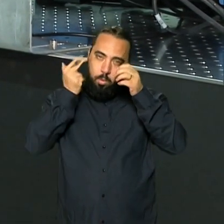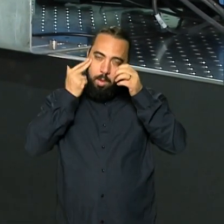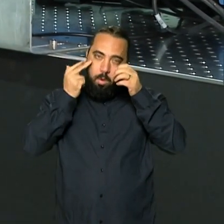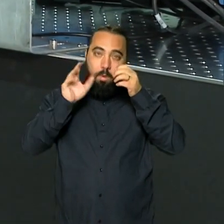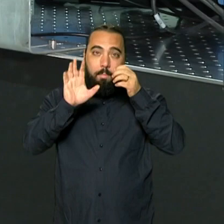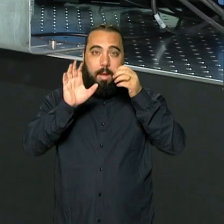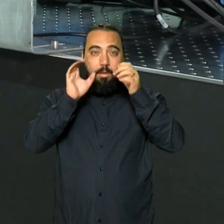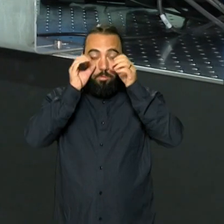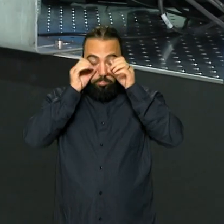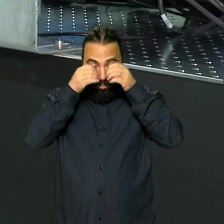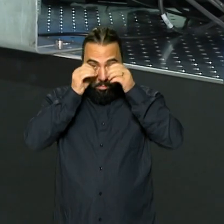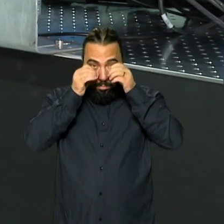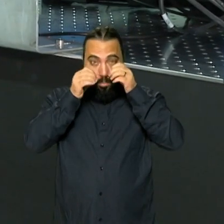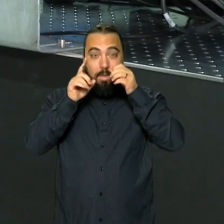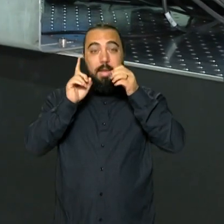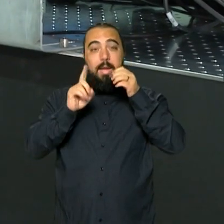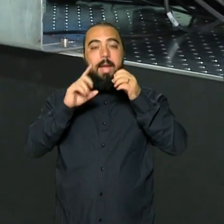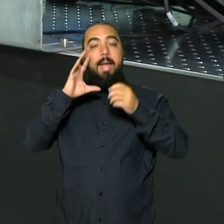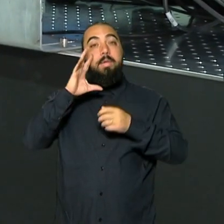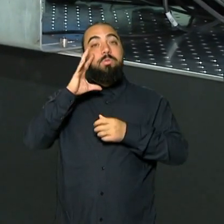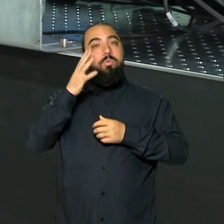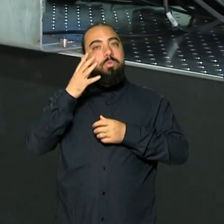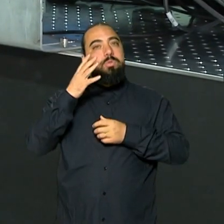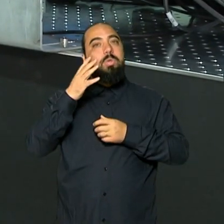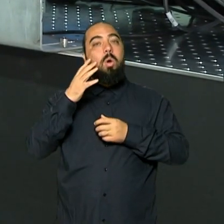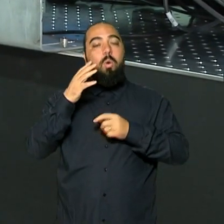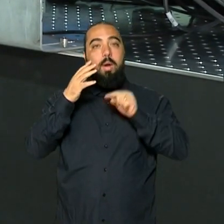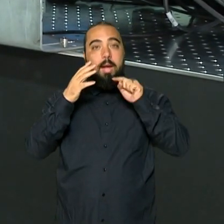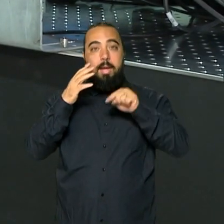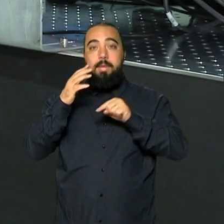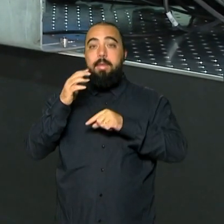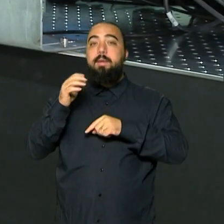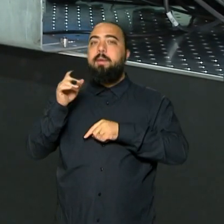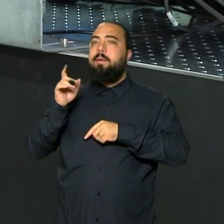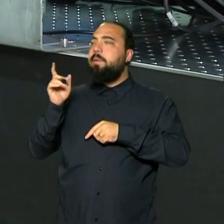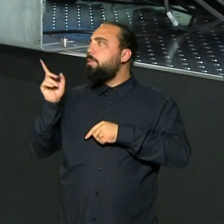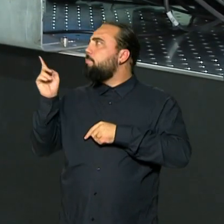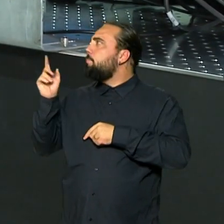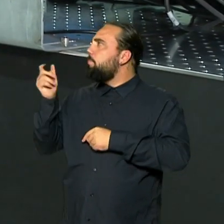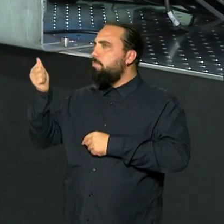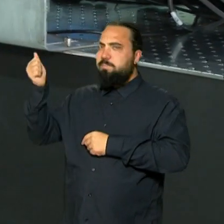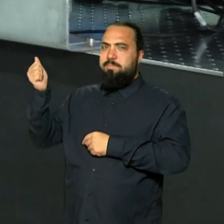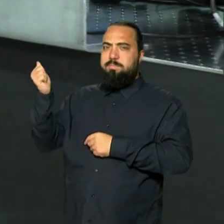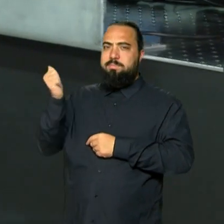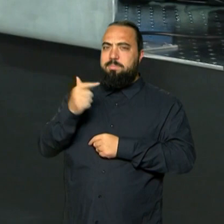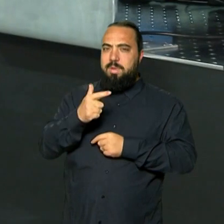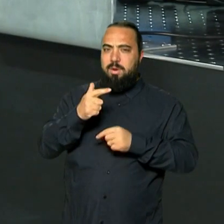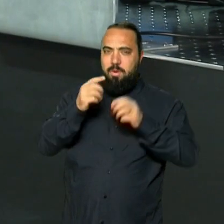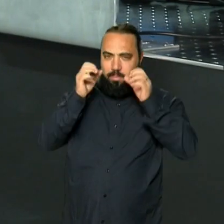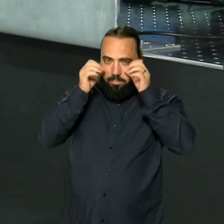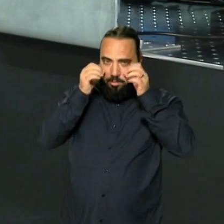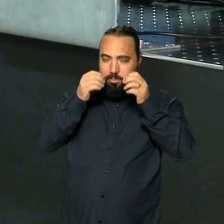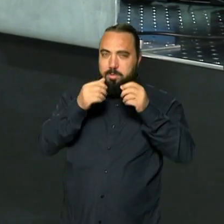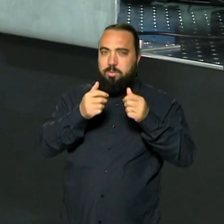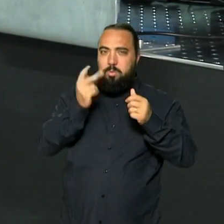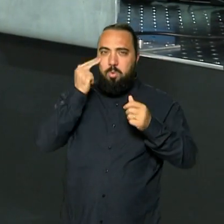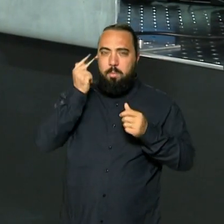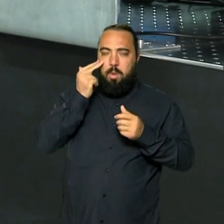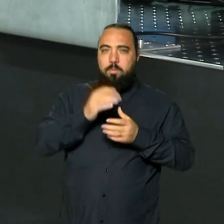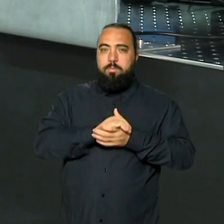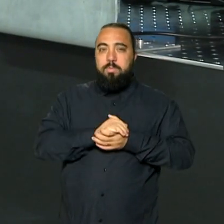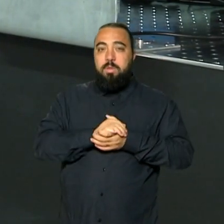microscópio óptico de uma resolução 10 vezes maior. E por fim, aqui temos a terceira estação de